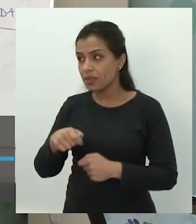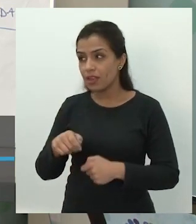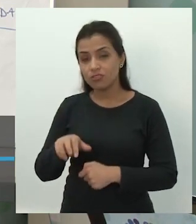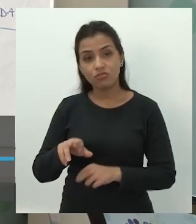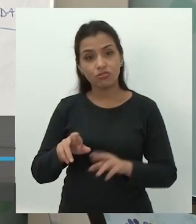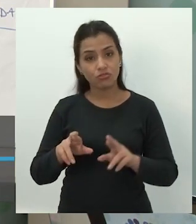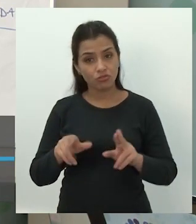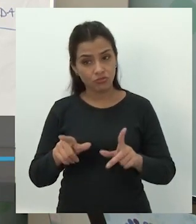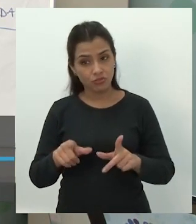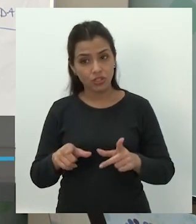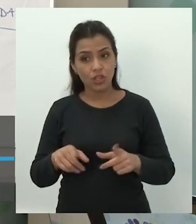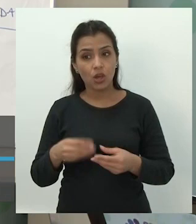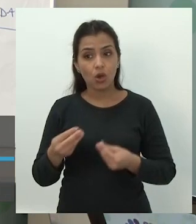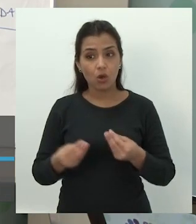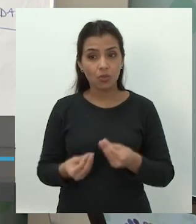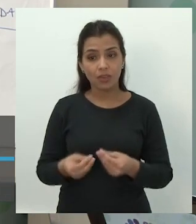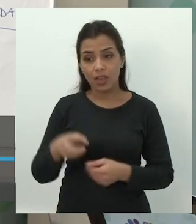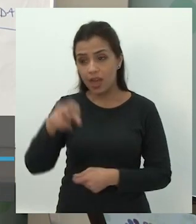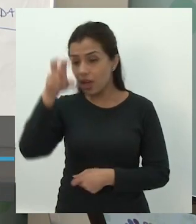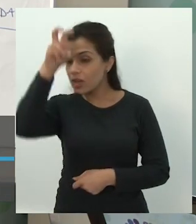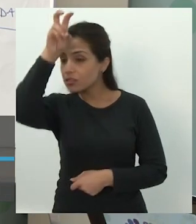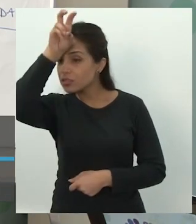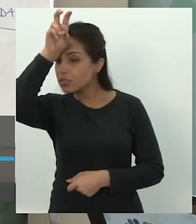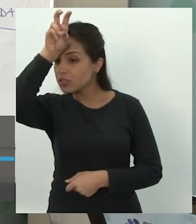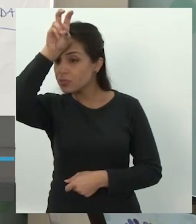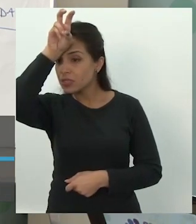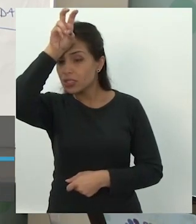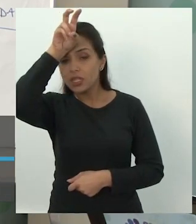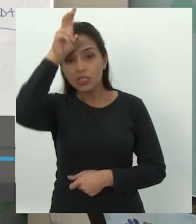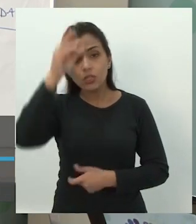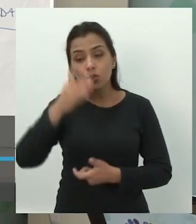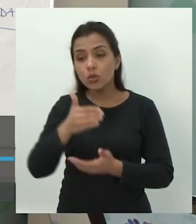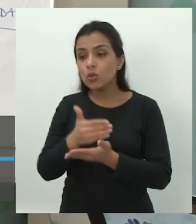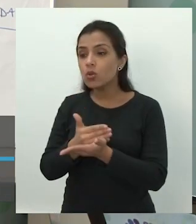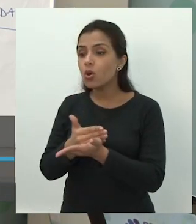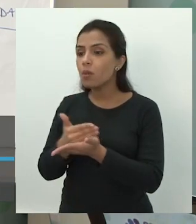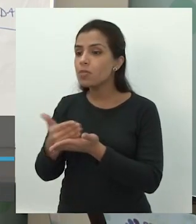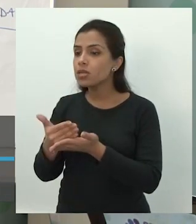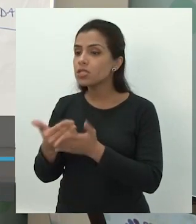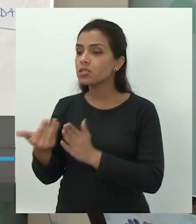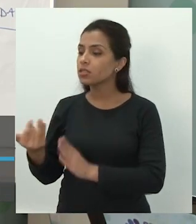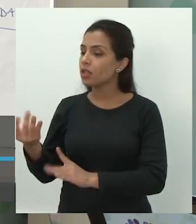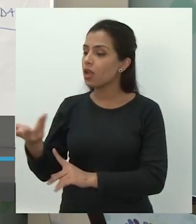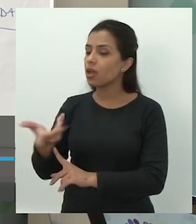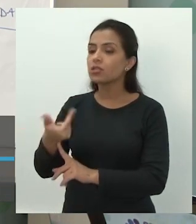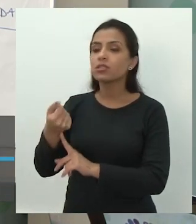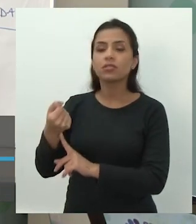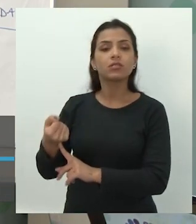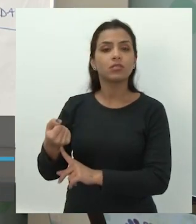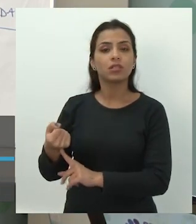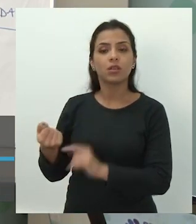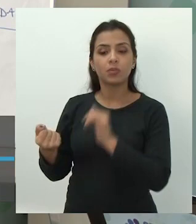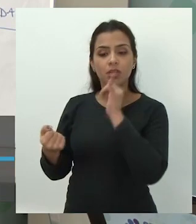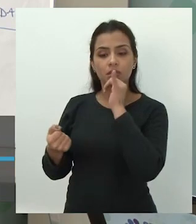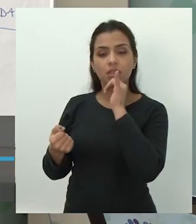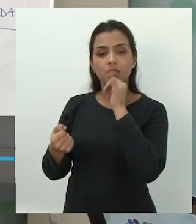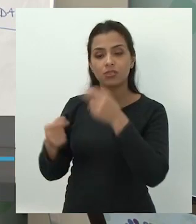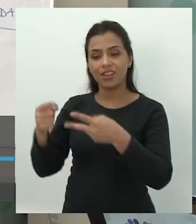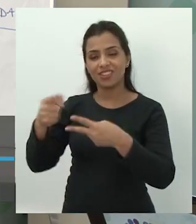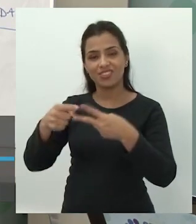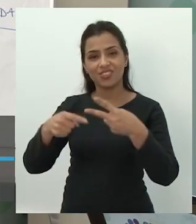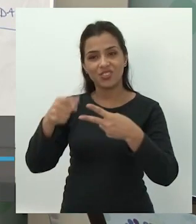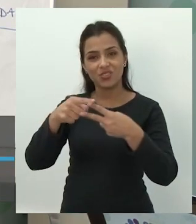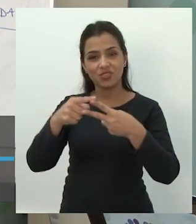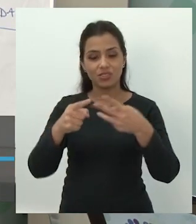do que é arte egípcia, do que é as primeiras animações como a do Méliès e a do Emily Cole,